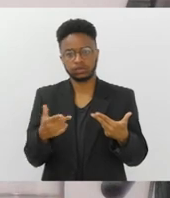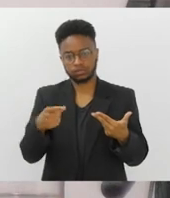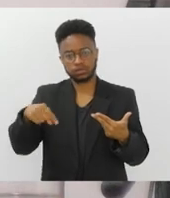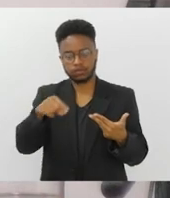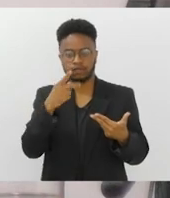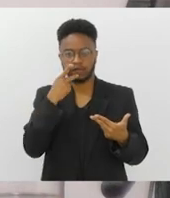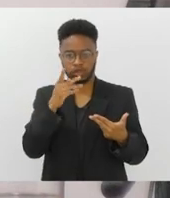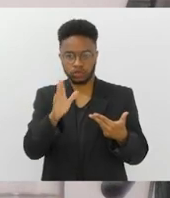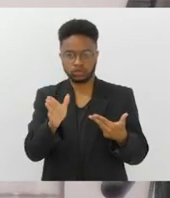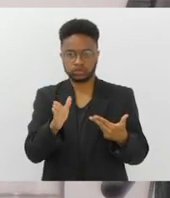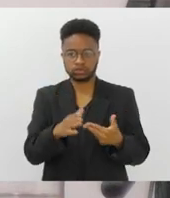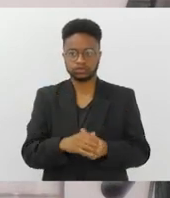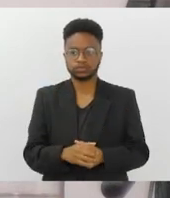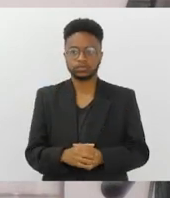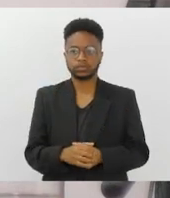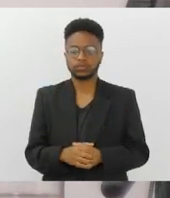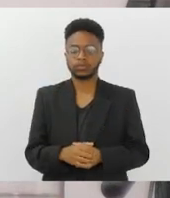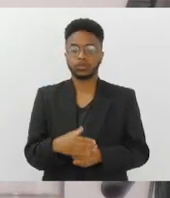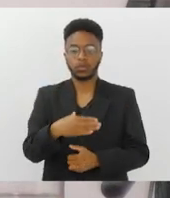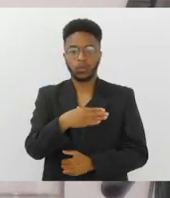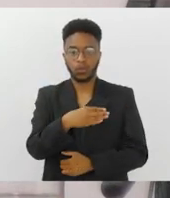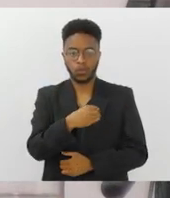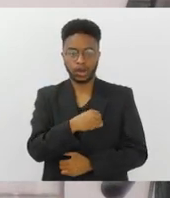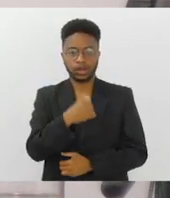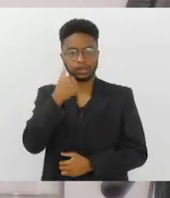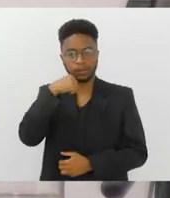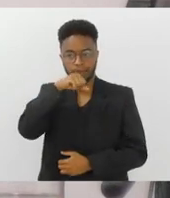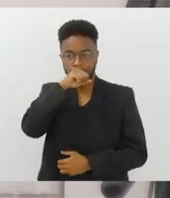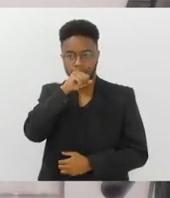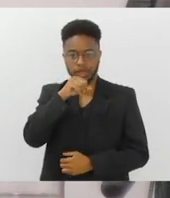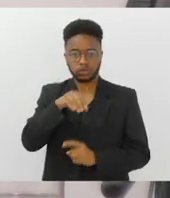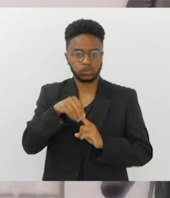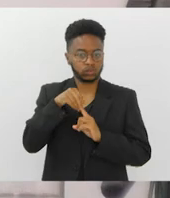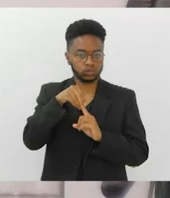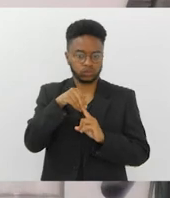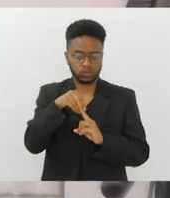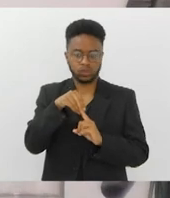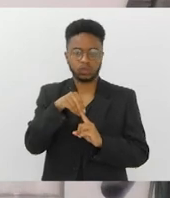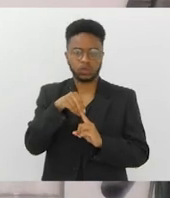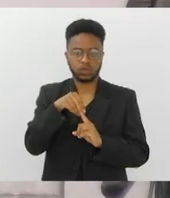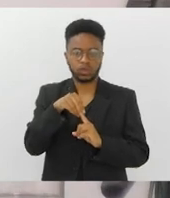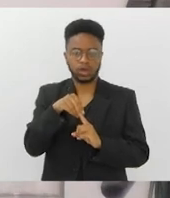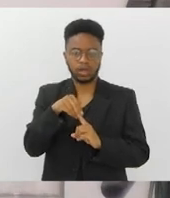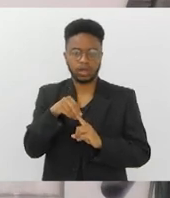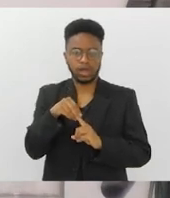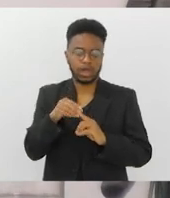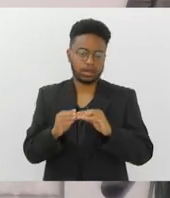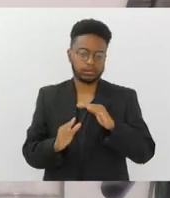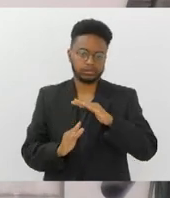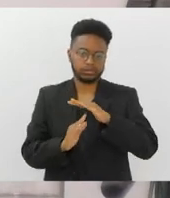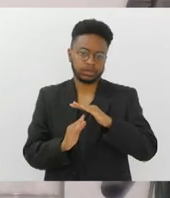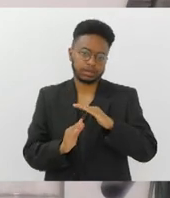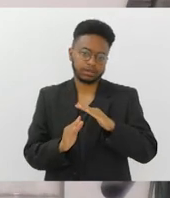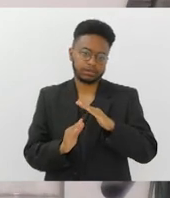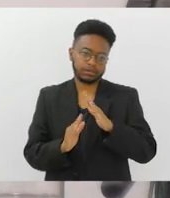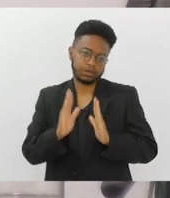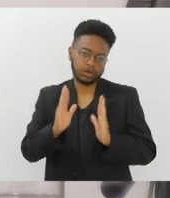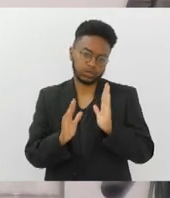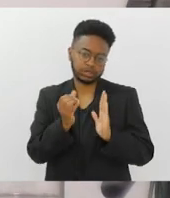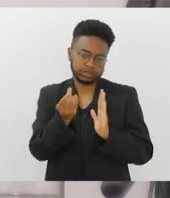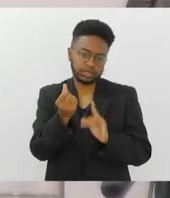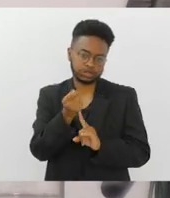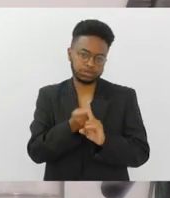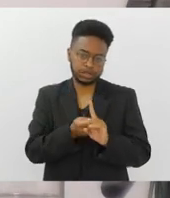ditas, né? O aleitamento materno exclusivo é cerca de 6 meses que a mãe precisa ficar